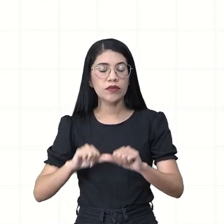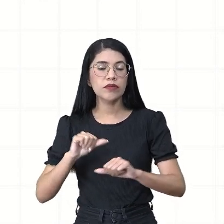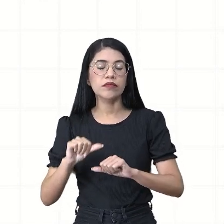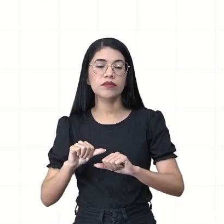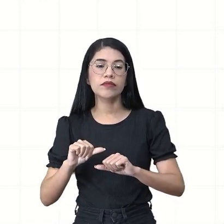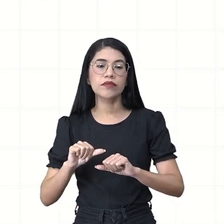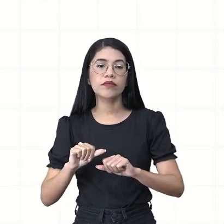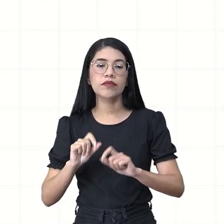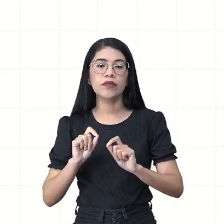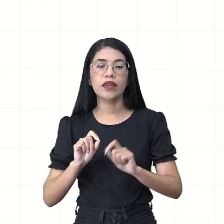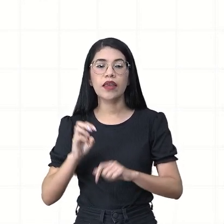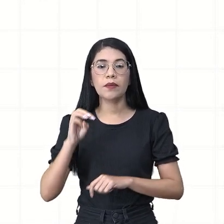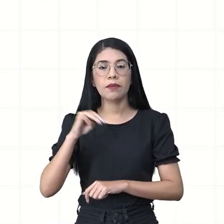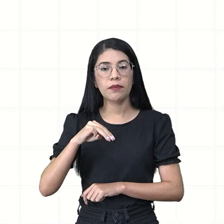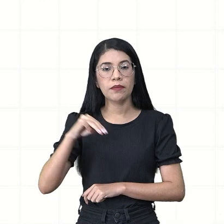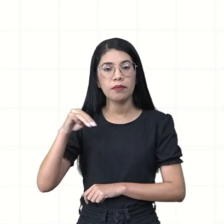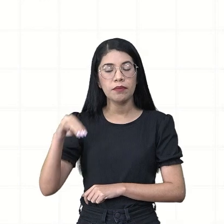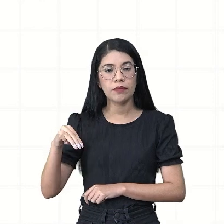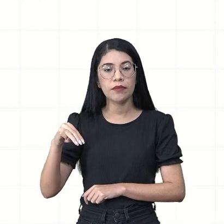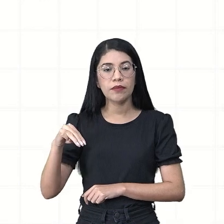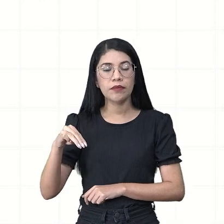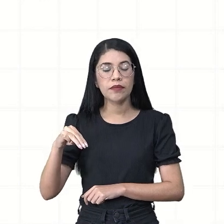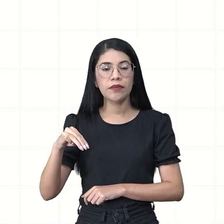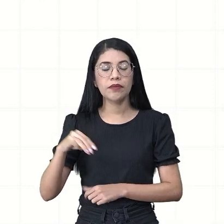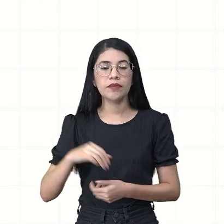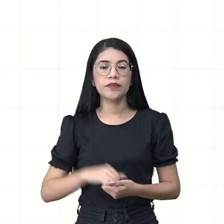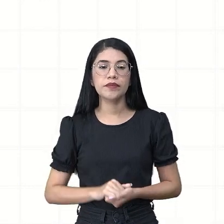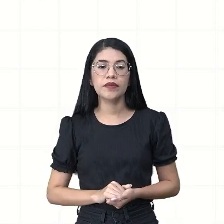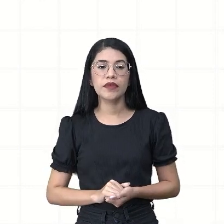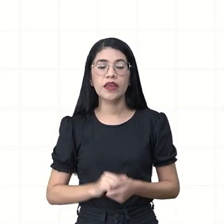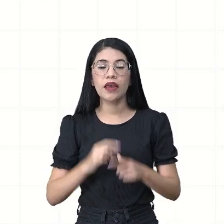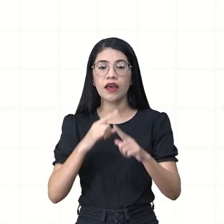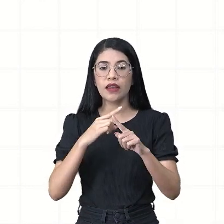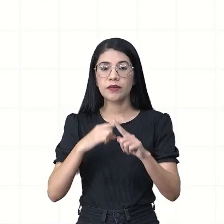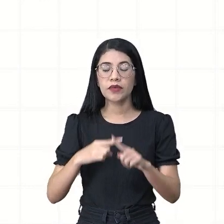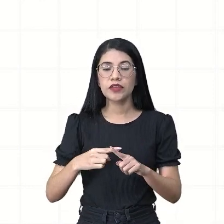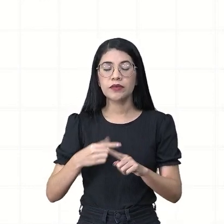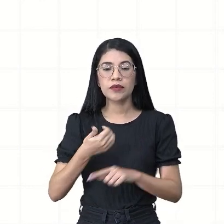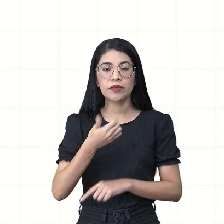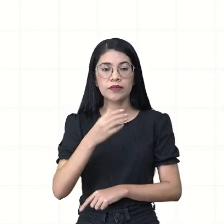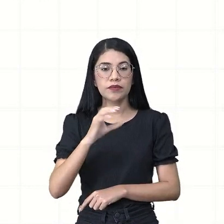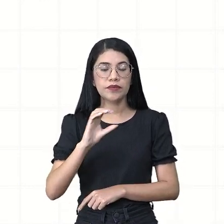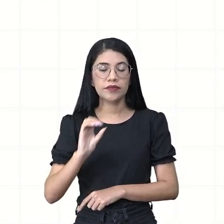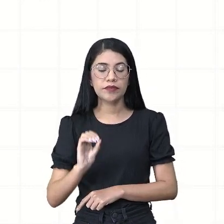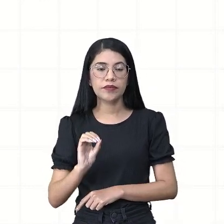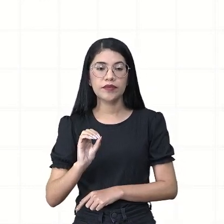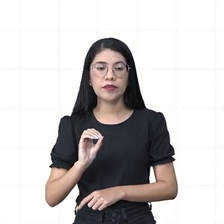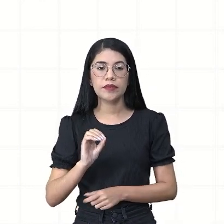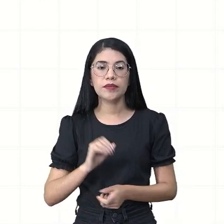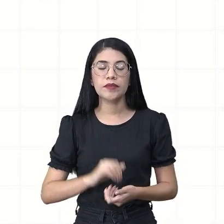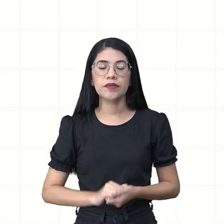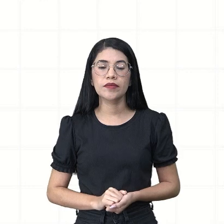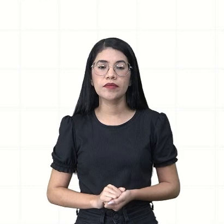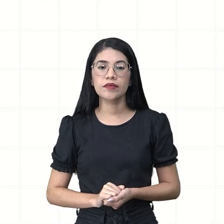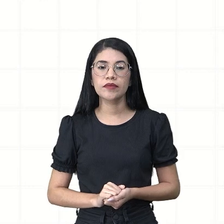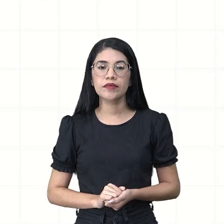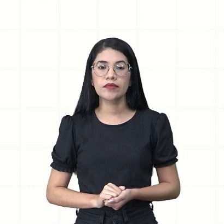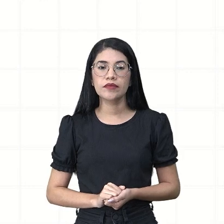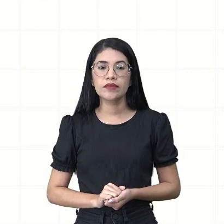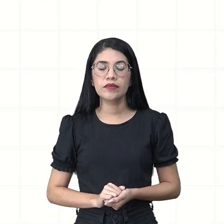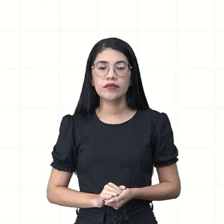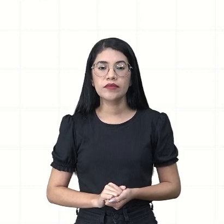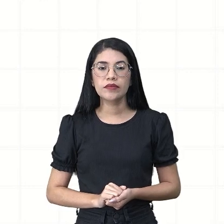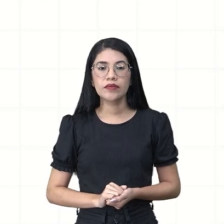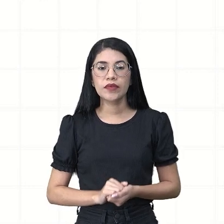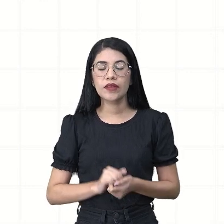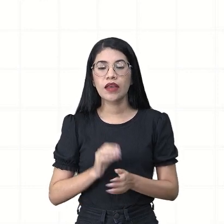para milímetros. Para transformar por milímetro, eu multiplico por 10, né? E aqui, multiplicando por